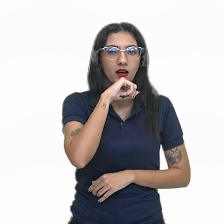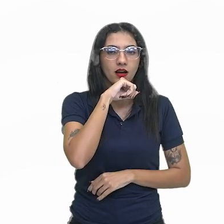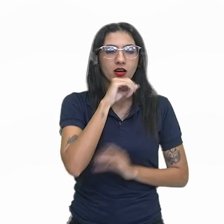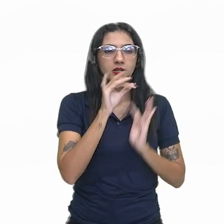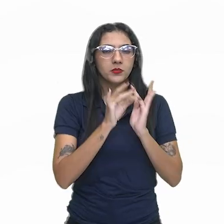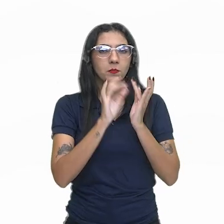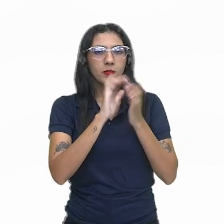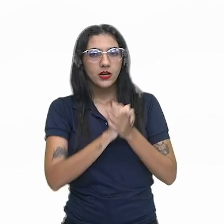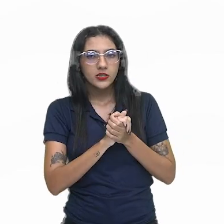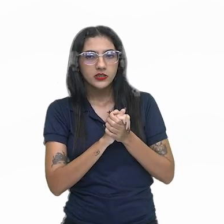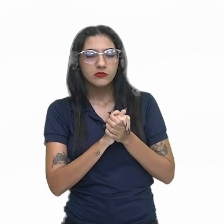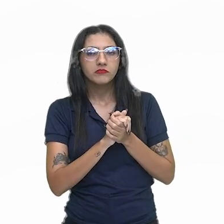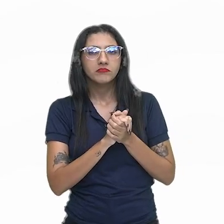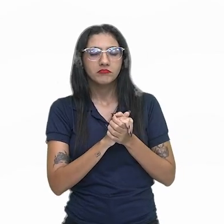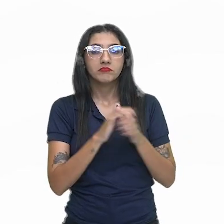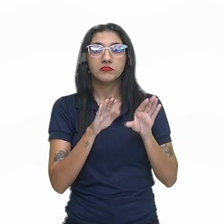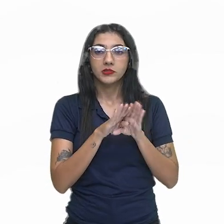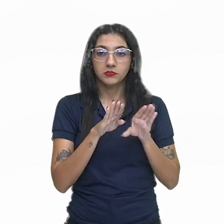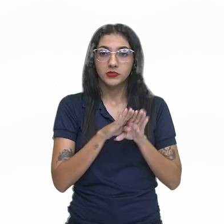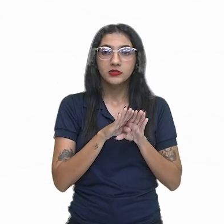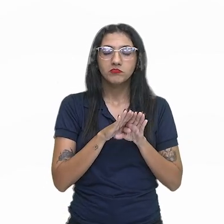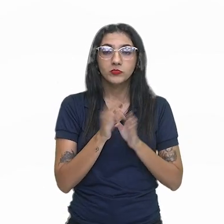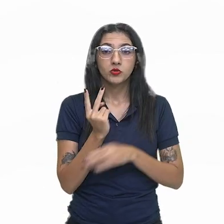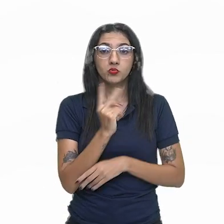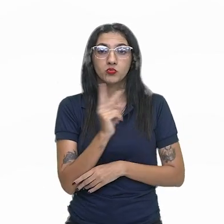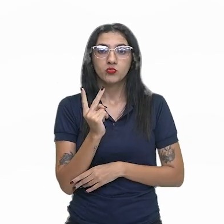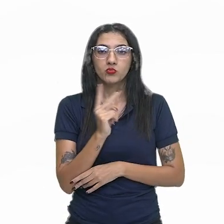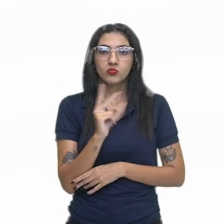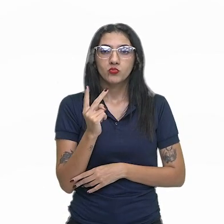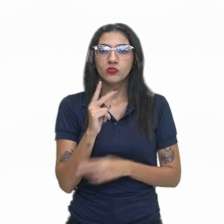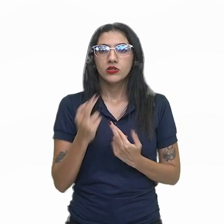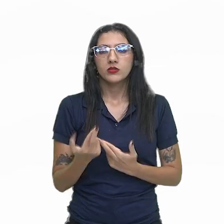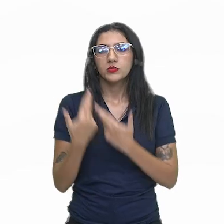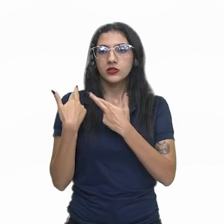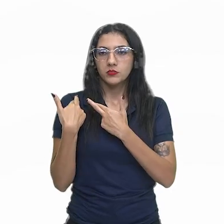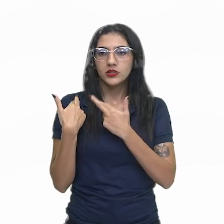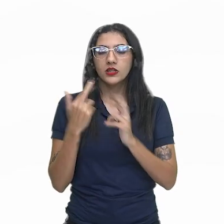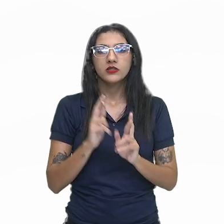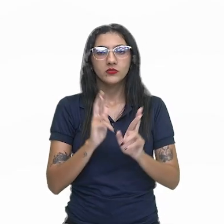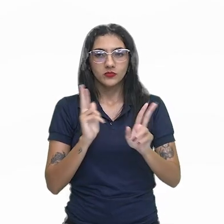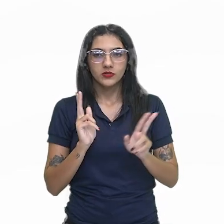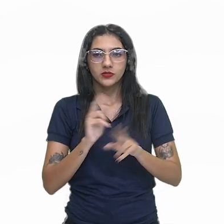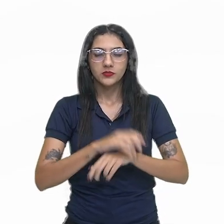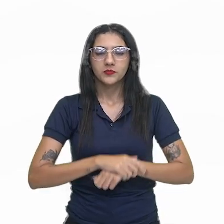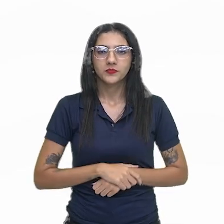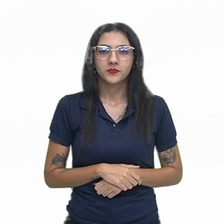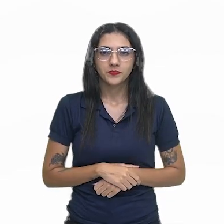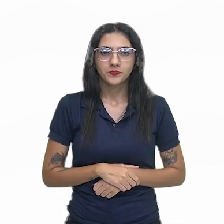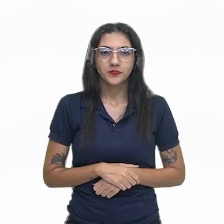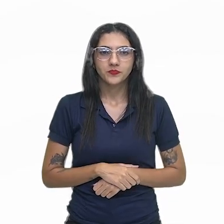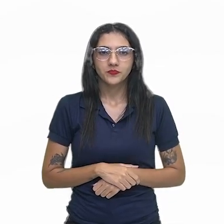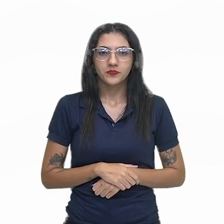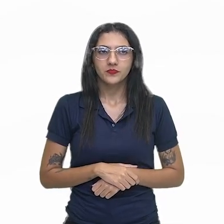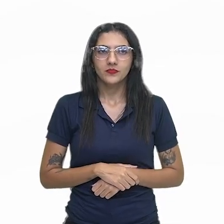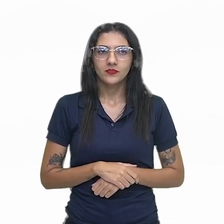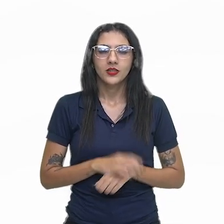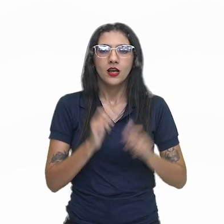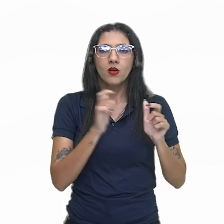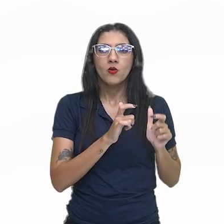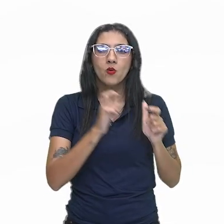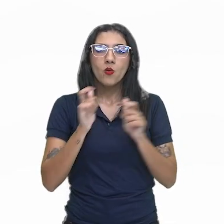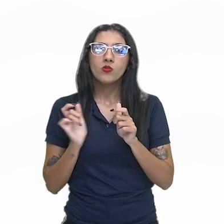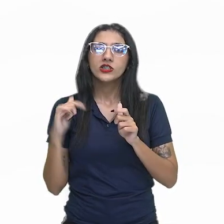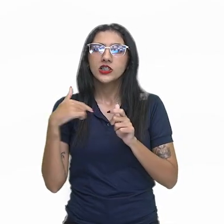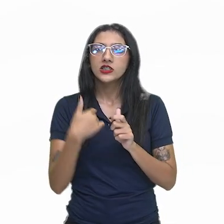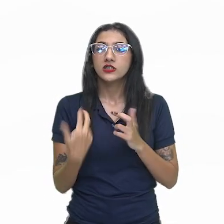marido, de esposo. Entendeu? Então, é isso que chama de papel. O status é a posição que você